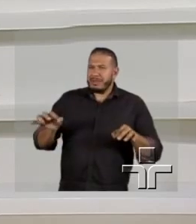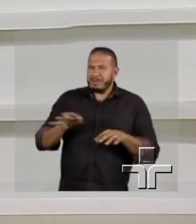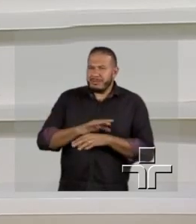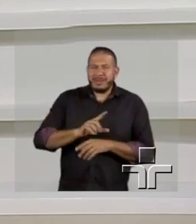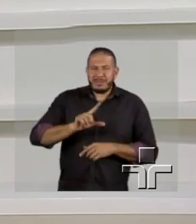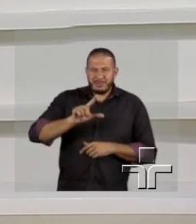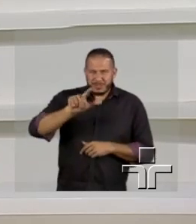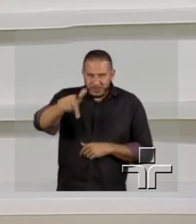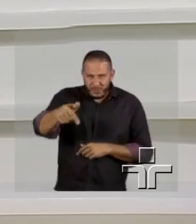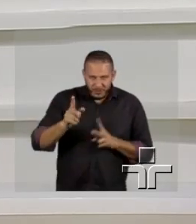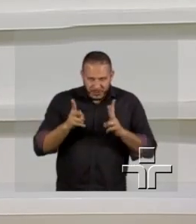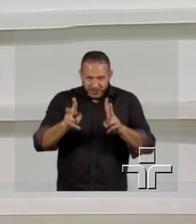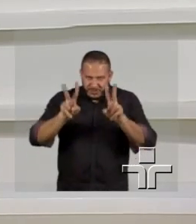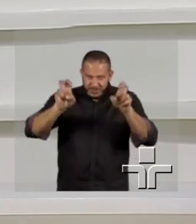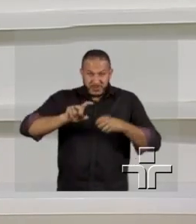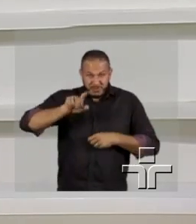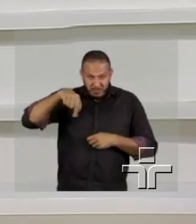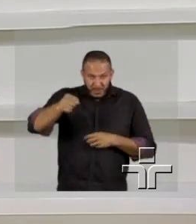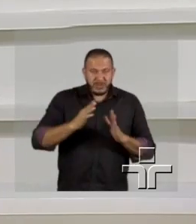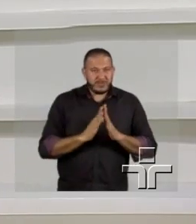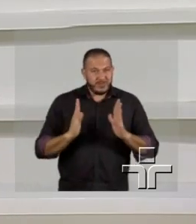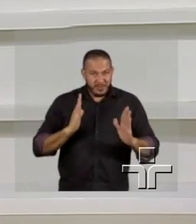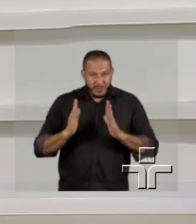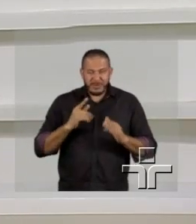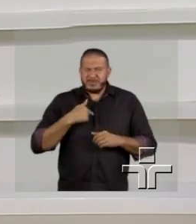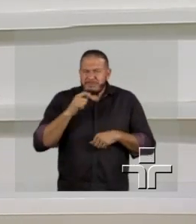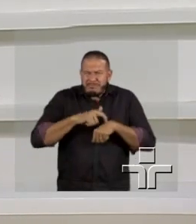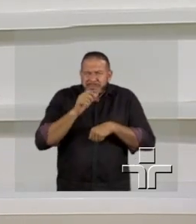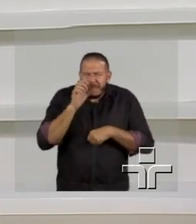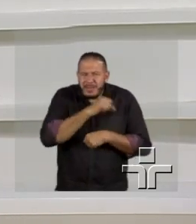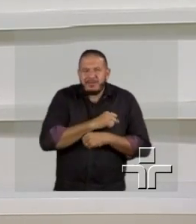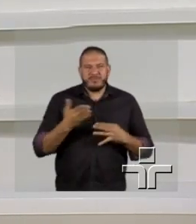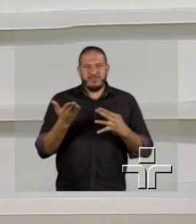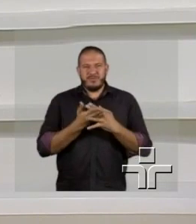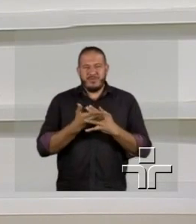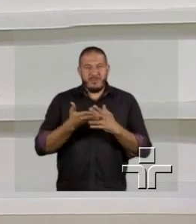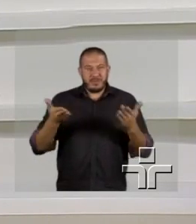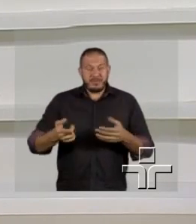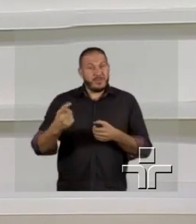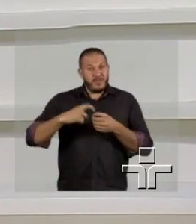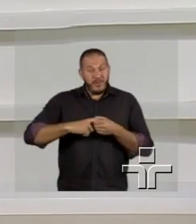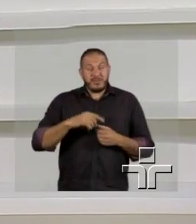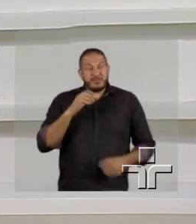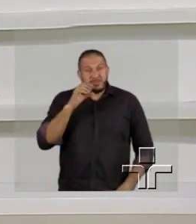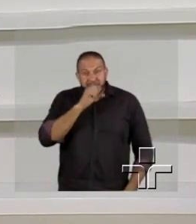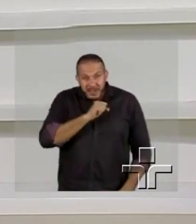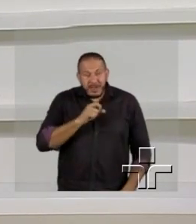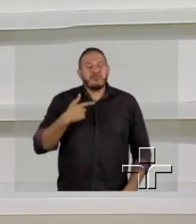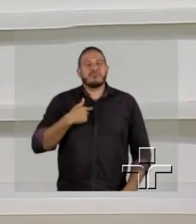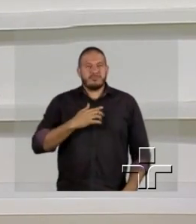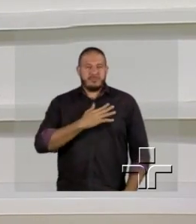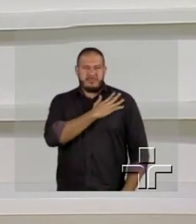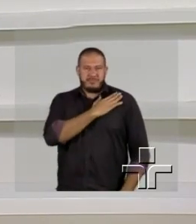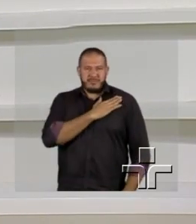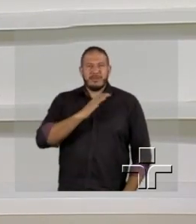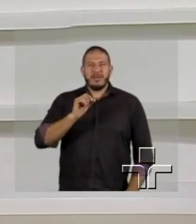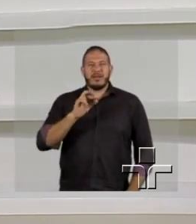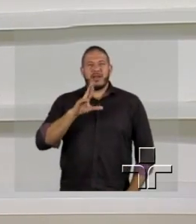Forças Armadas ocuparam o Rio de Janeiro e, consequentemente, tiveram muitas informações sobre a